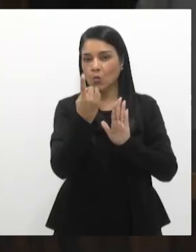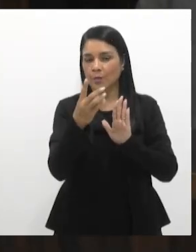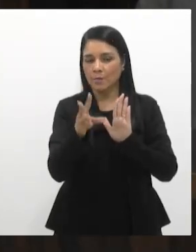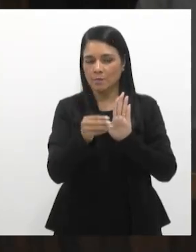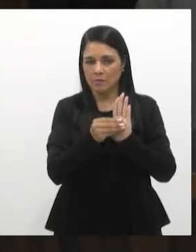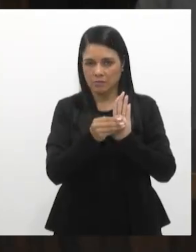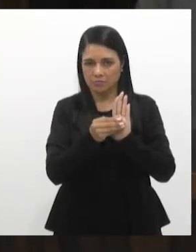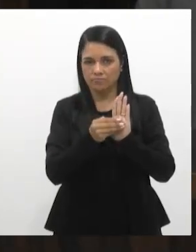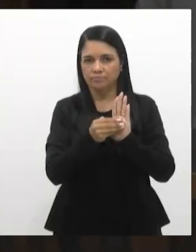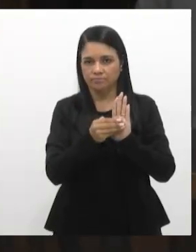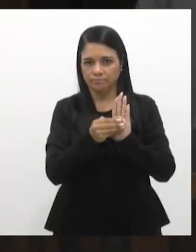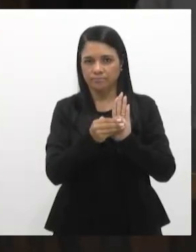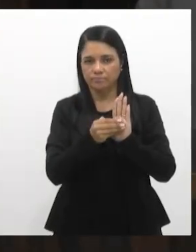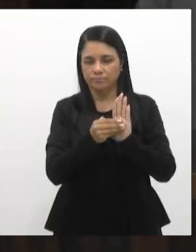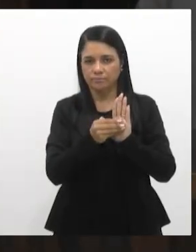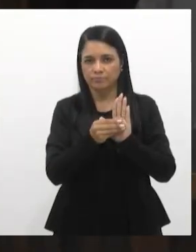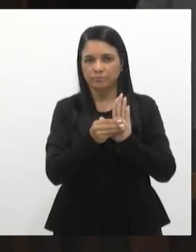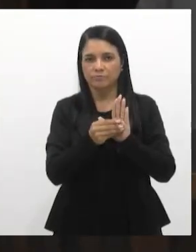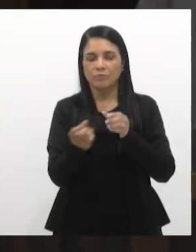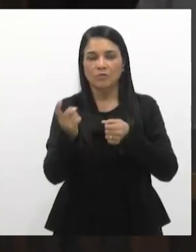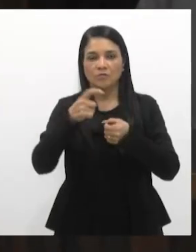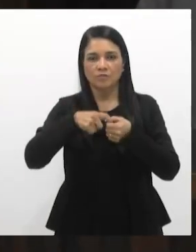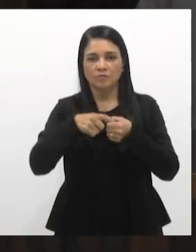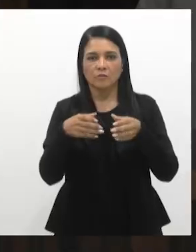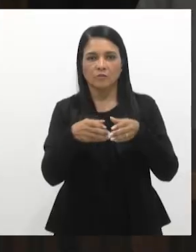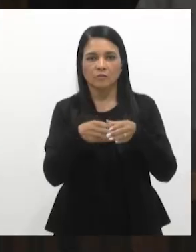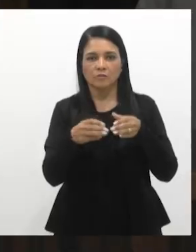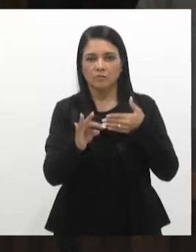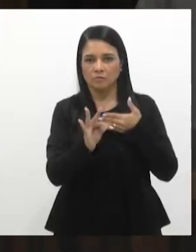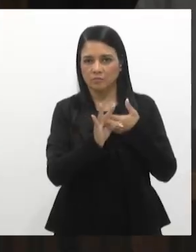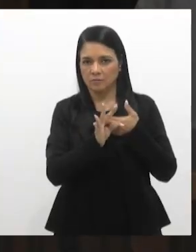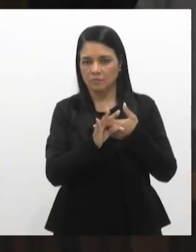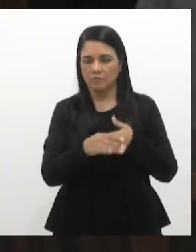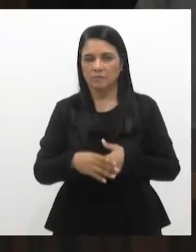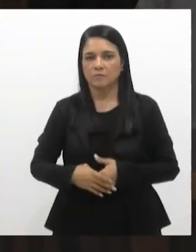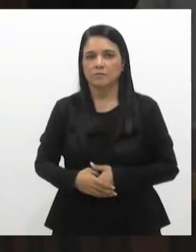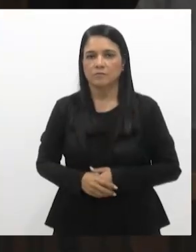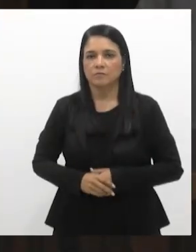emenda e retorna às comissões técnicas.